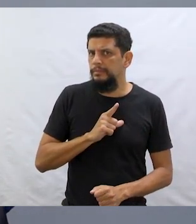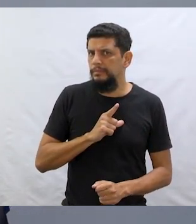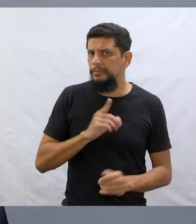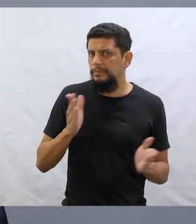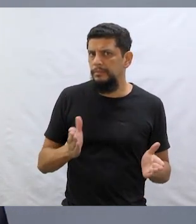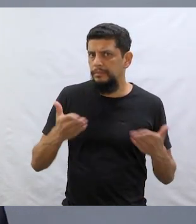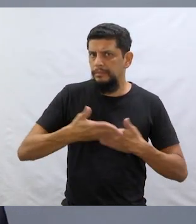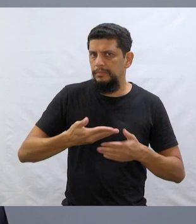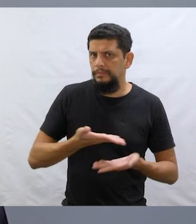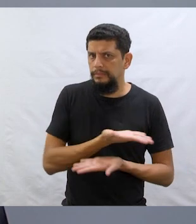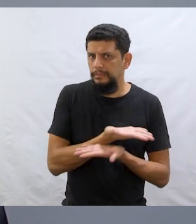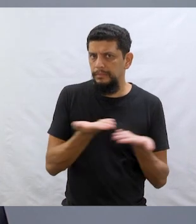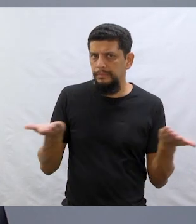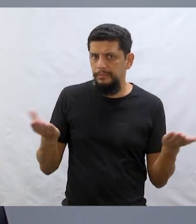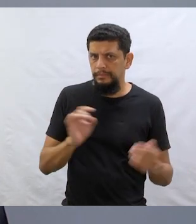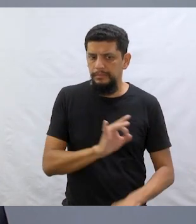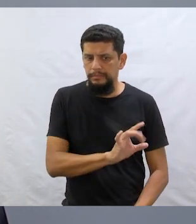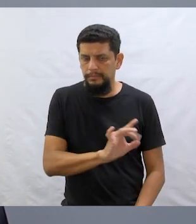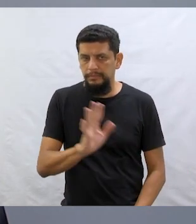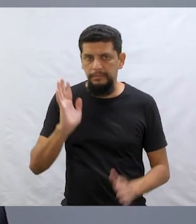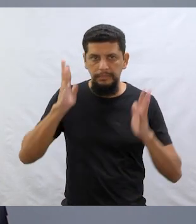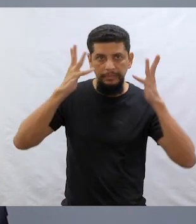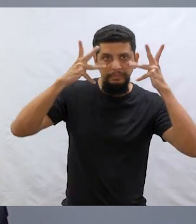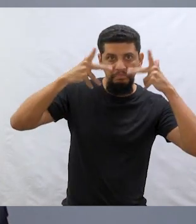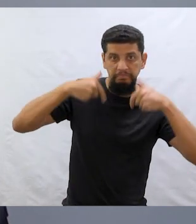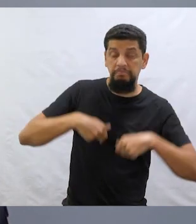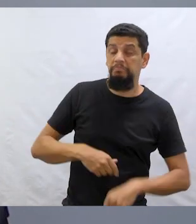para vocês esses animaizinhos?